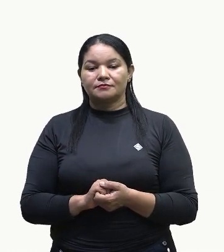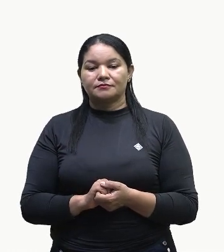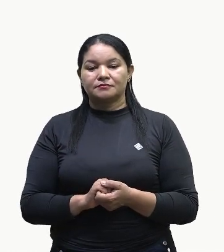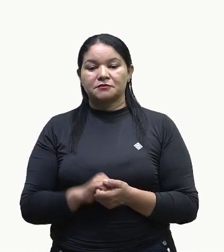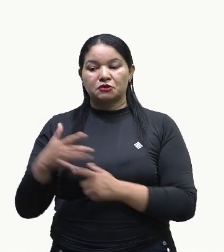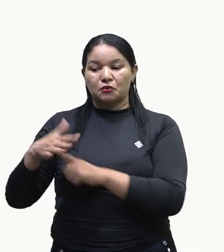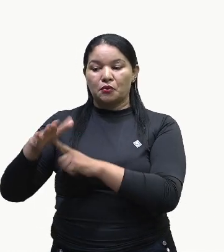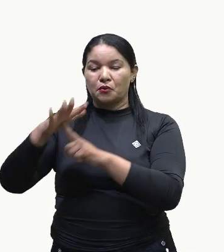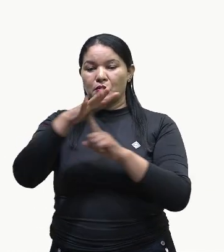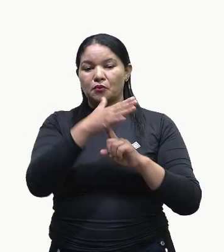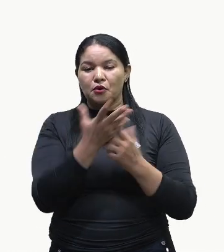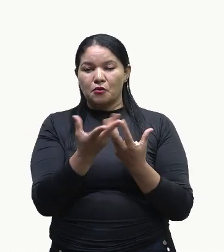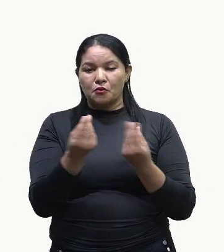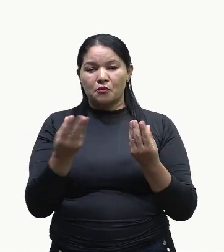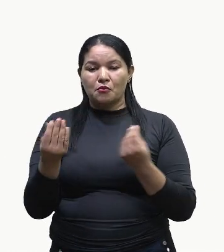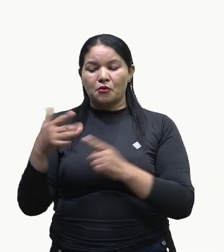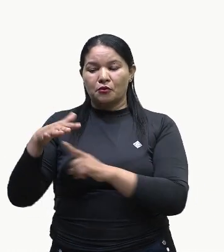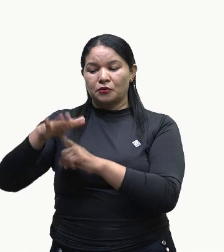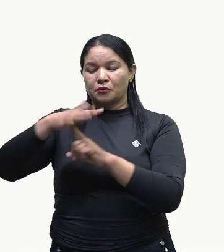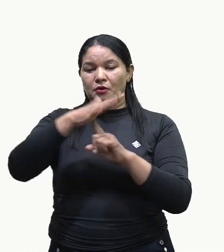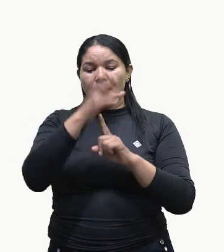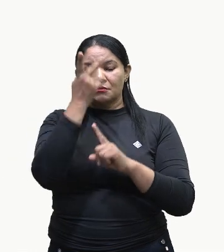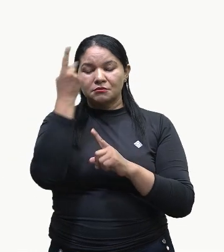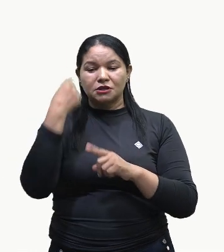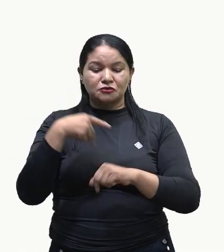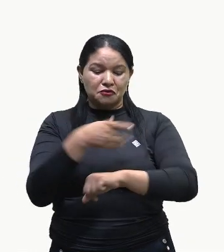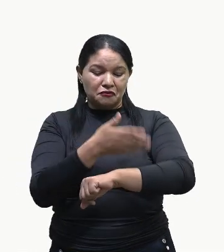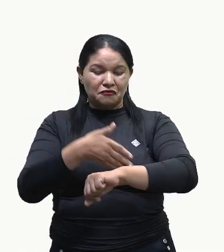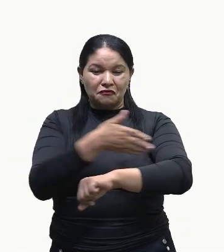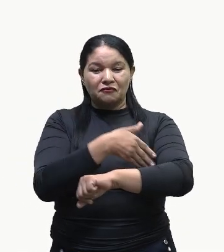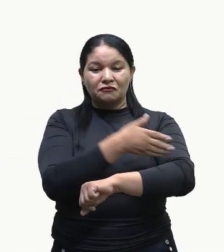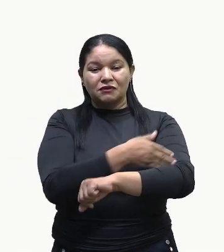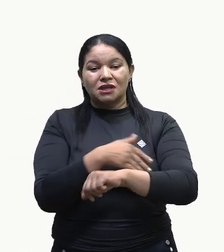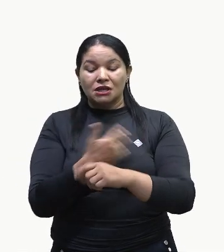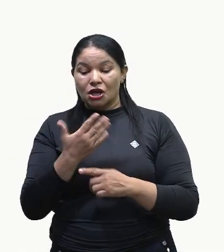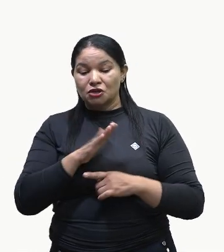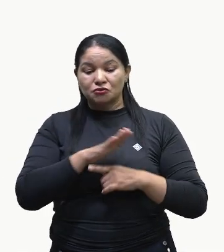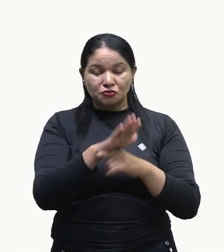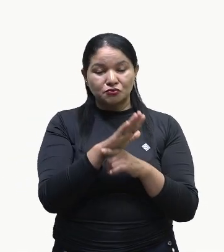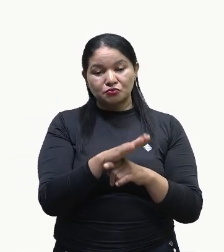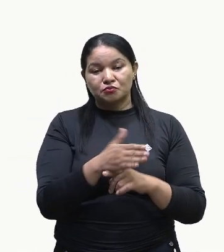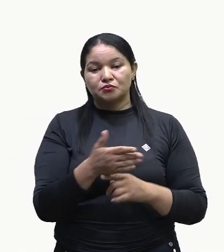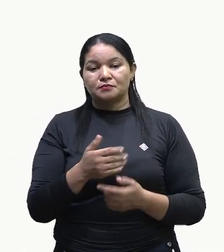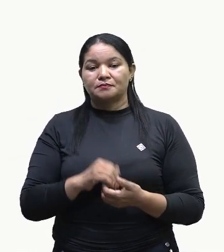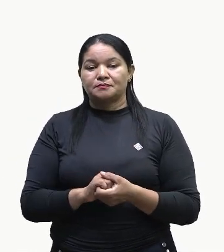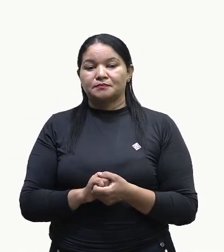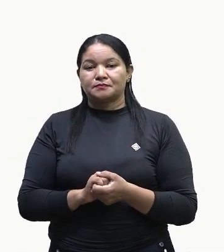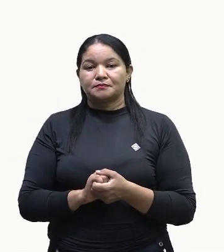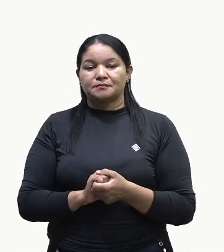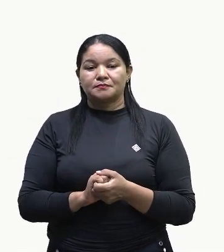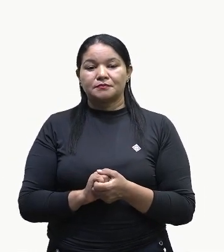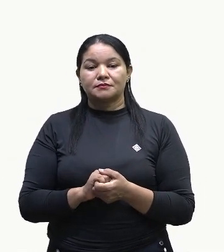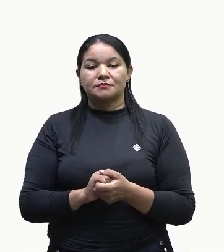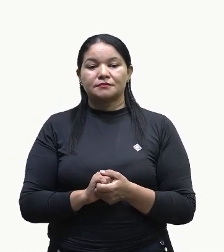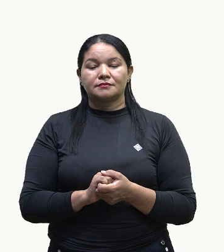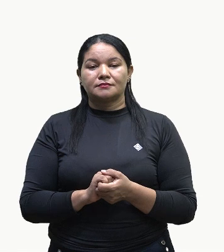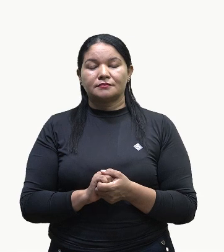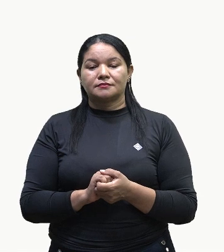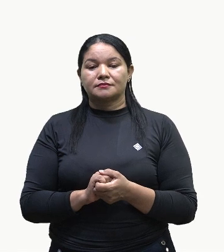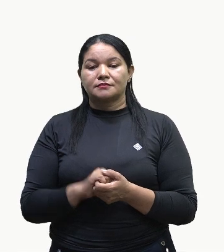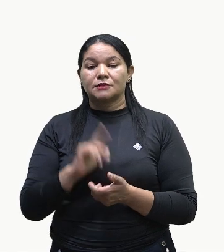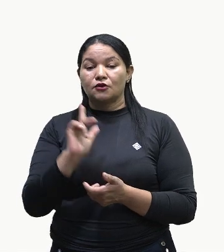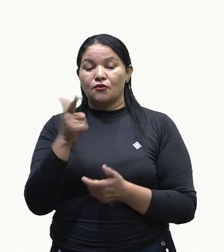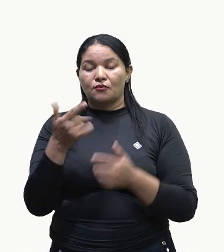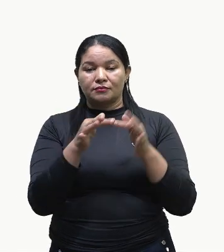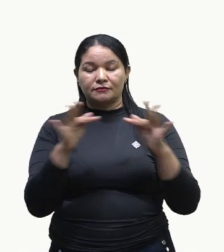Então vários helicópteros resgataram os feridos. E desde o teleférico se pode desfrutar de